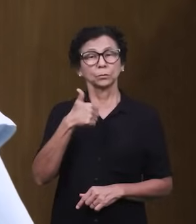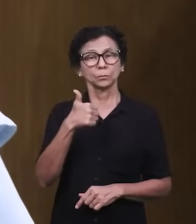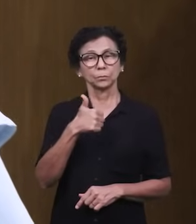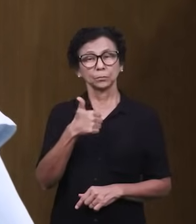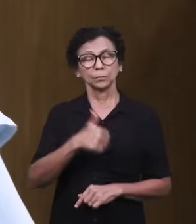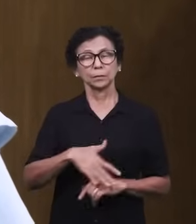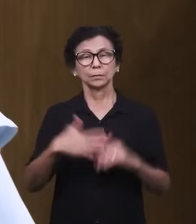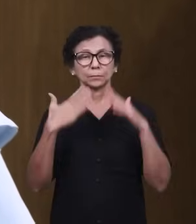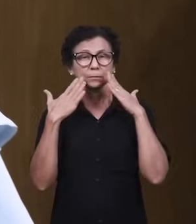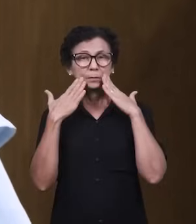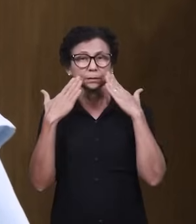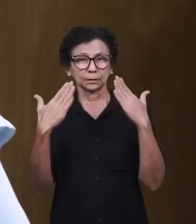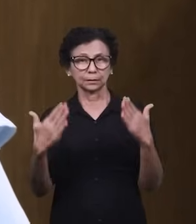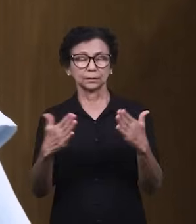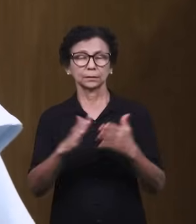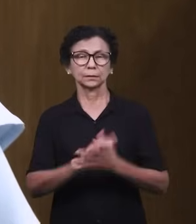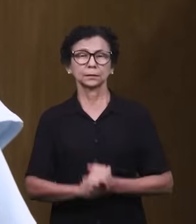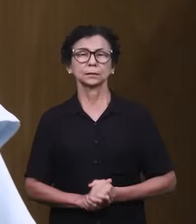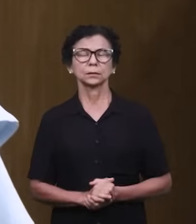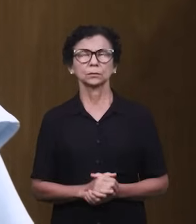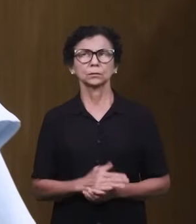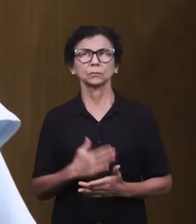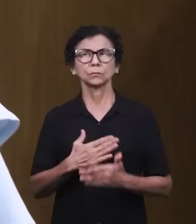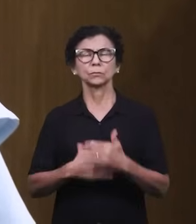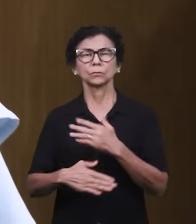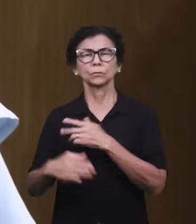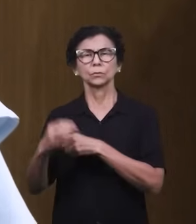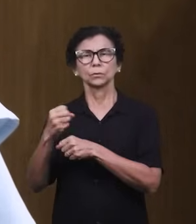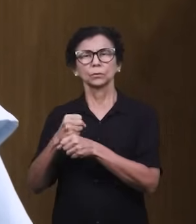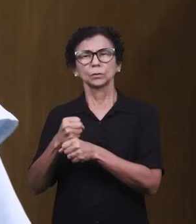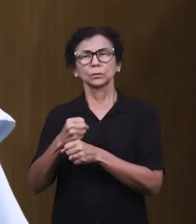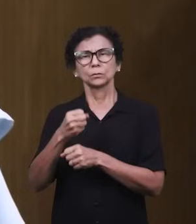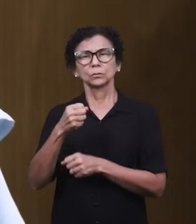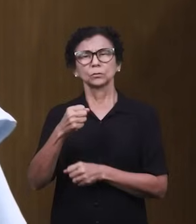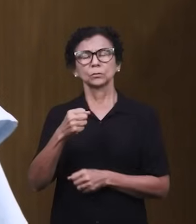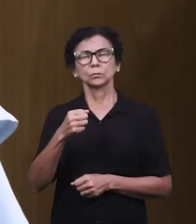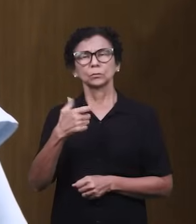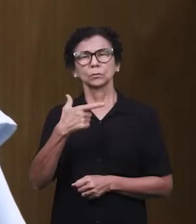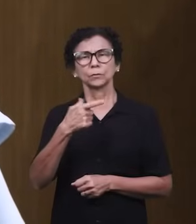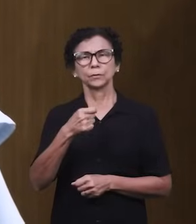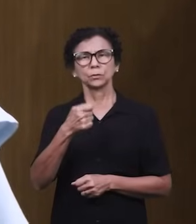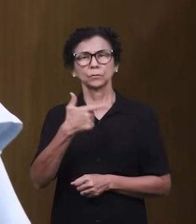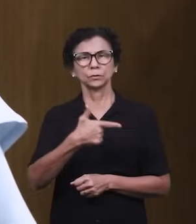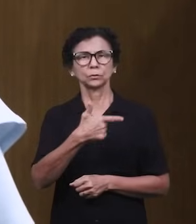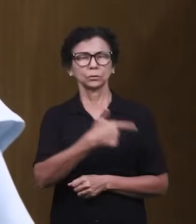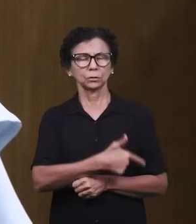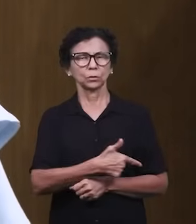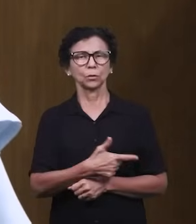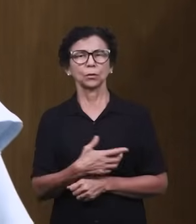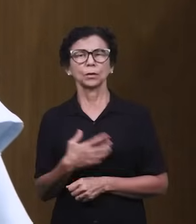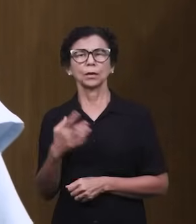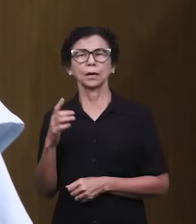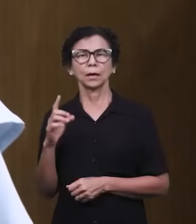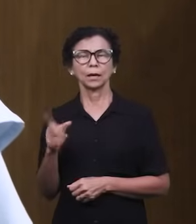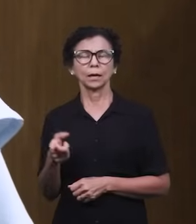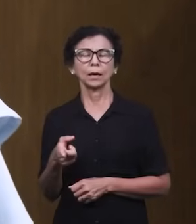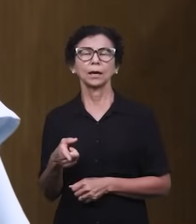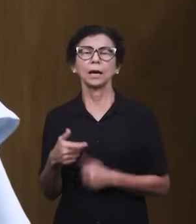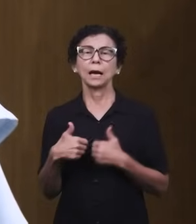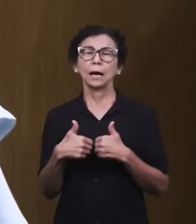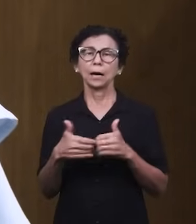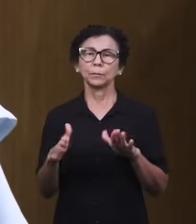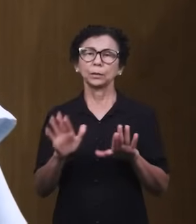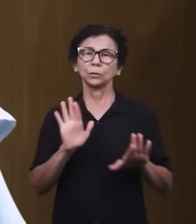né? E então ela tem feito essas apresentações, mas no entorno aqui mesmo, há